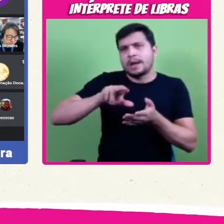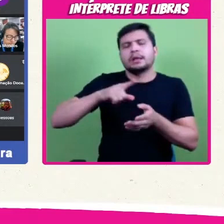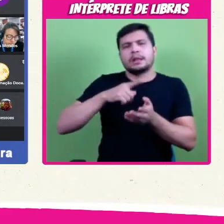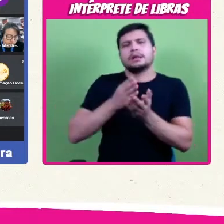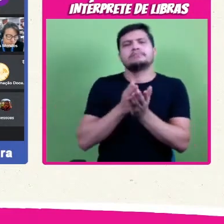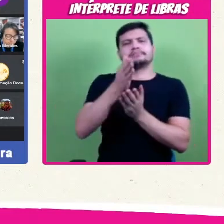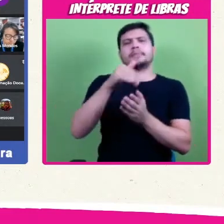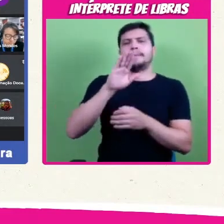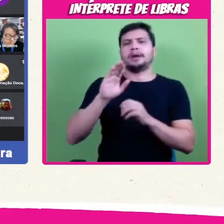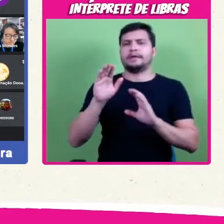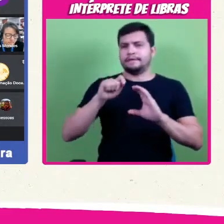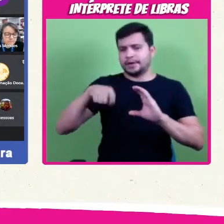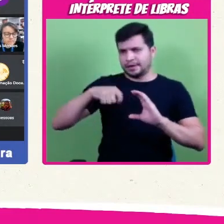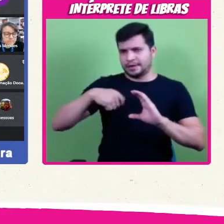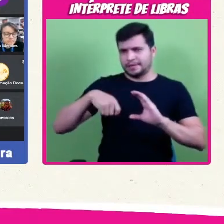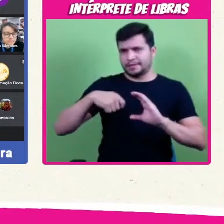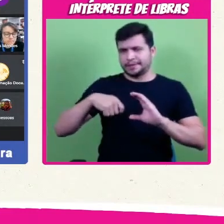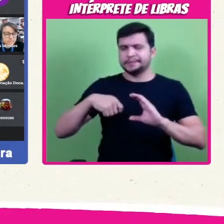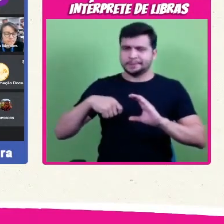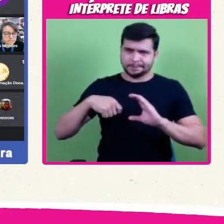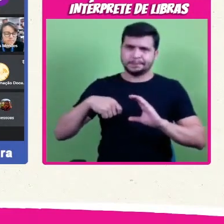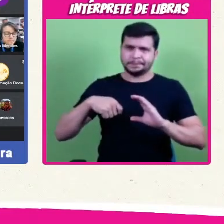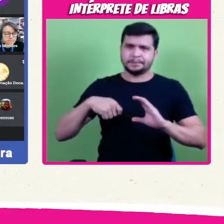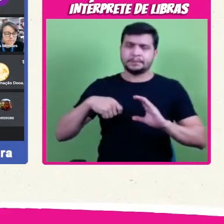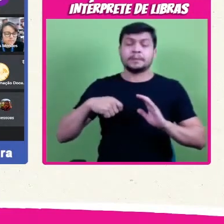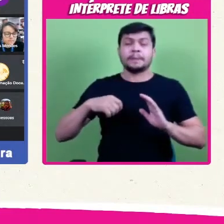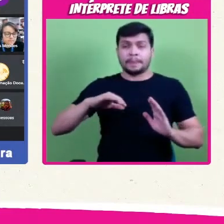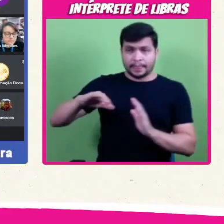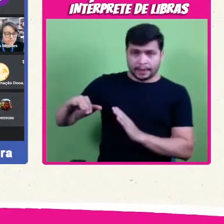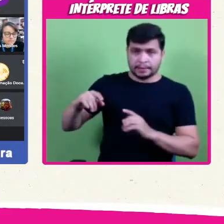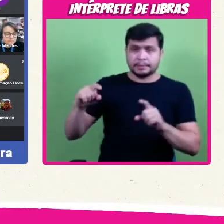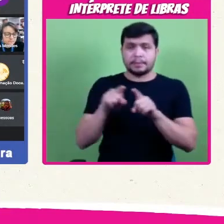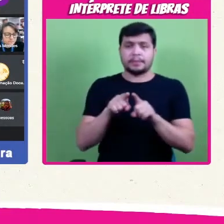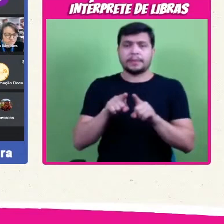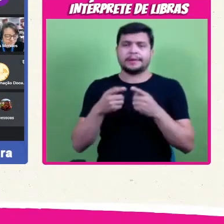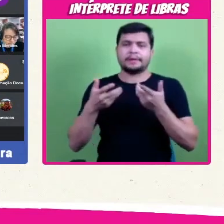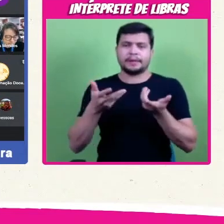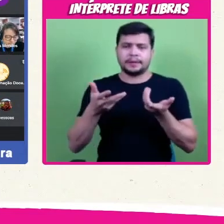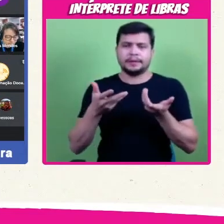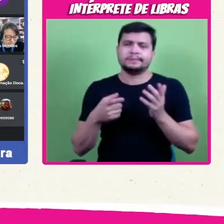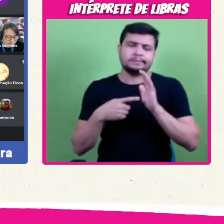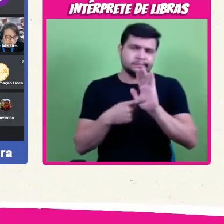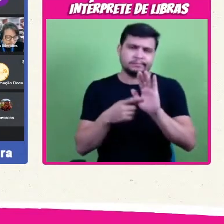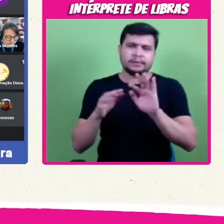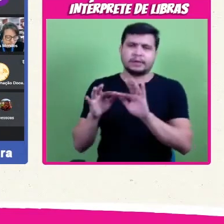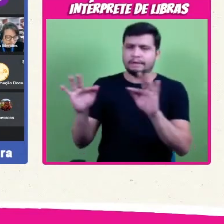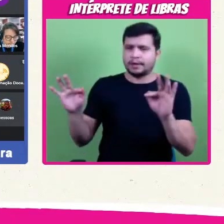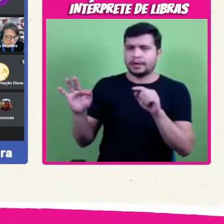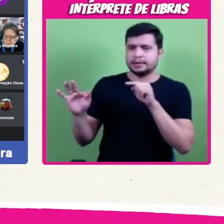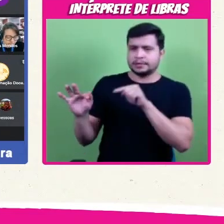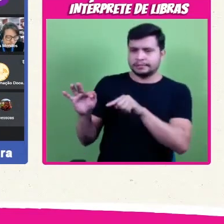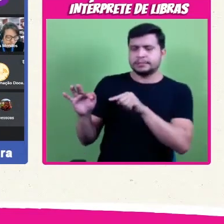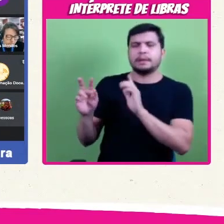Bom, e eu queria trazer também uma frase que me marcou, não do